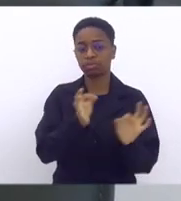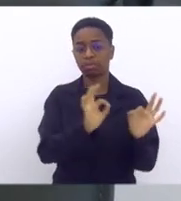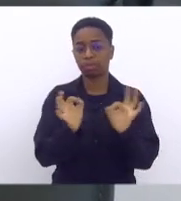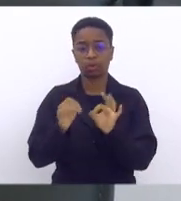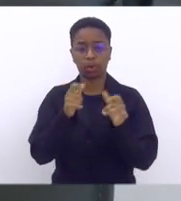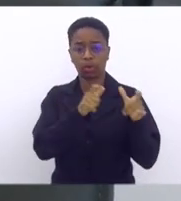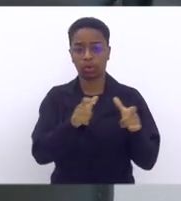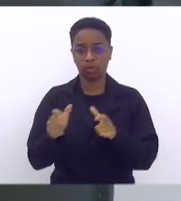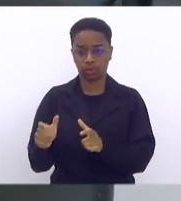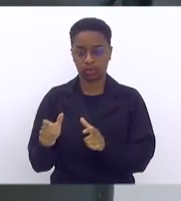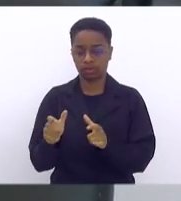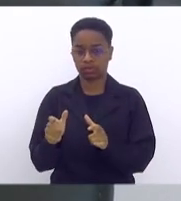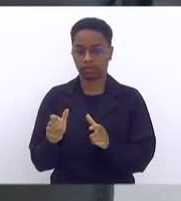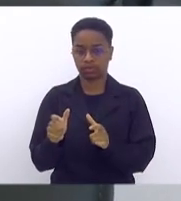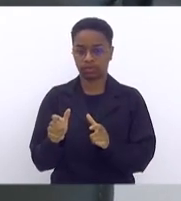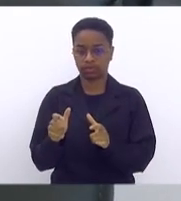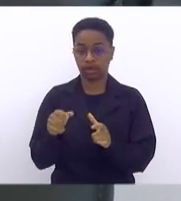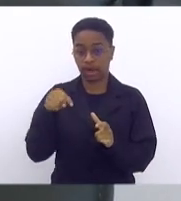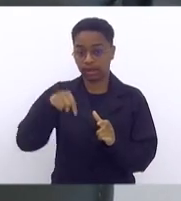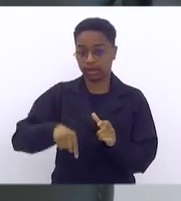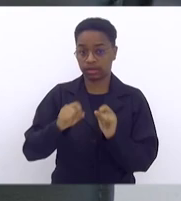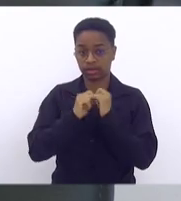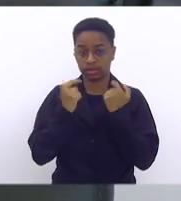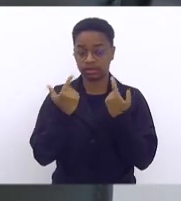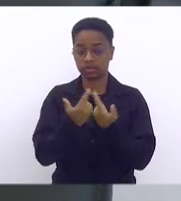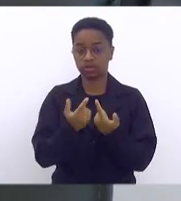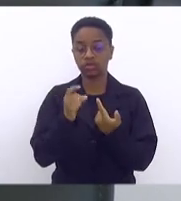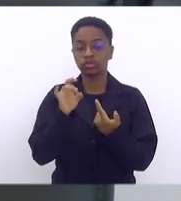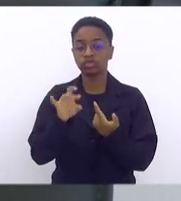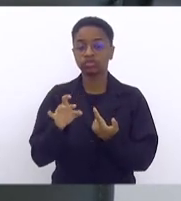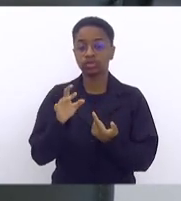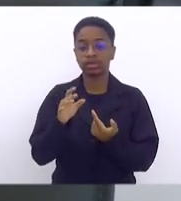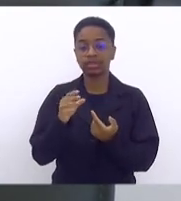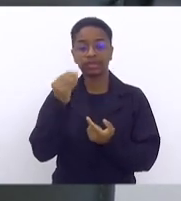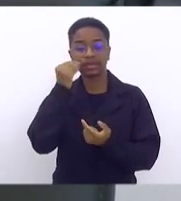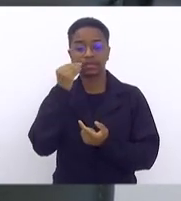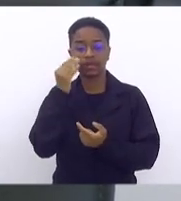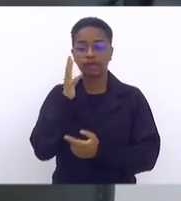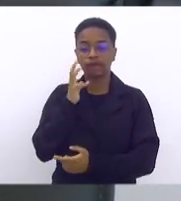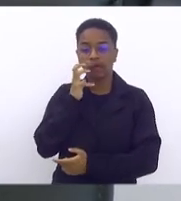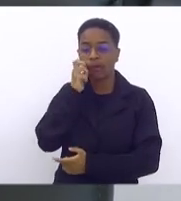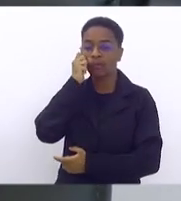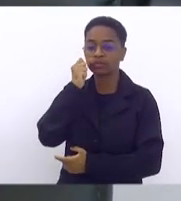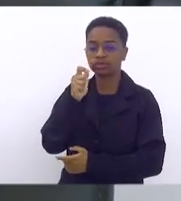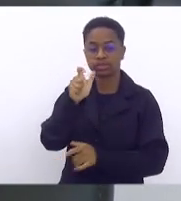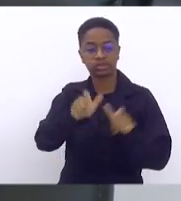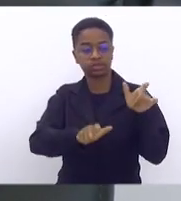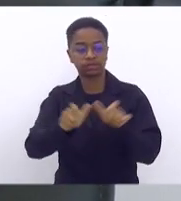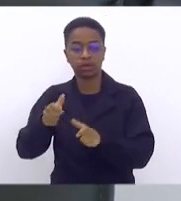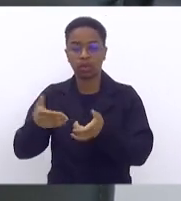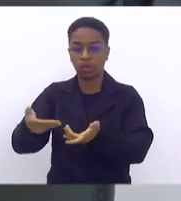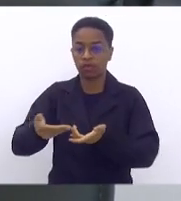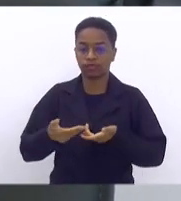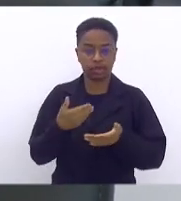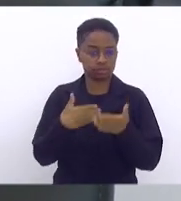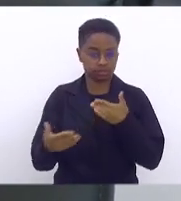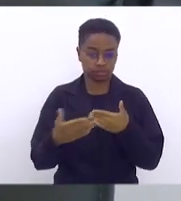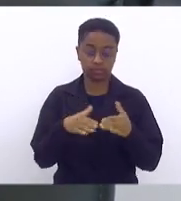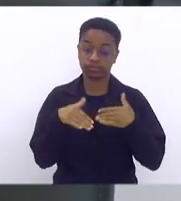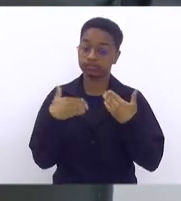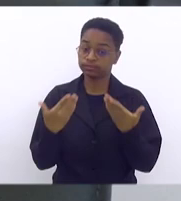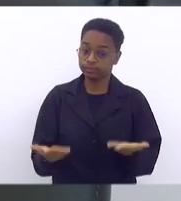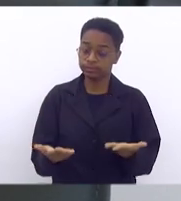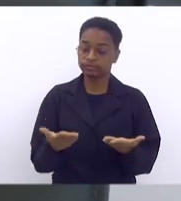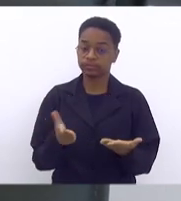espaço da Assembleia Legislativa para constranger convidados de qualquer ordem. Então,